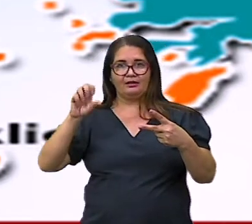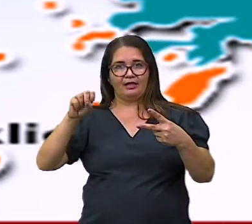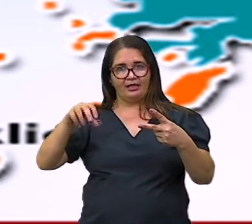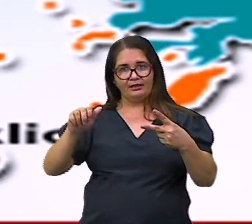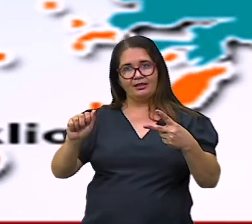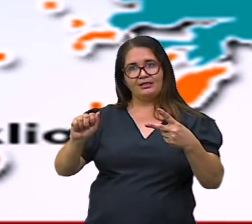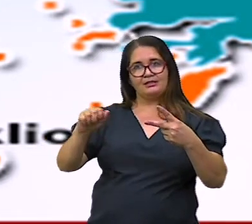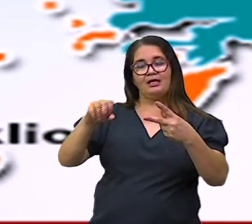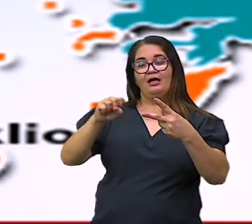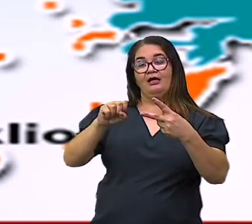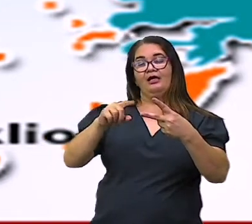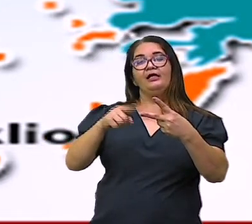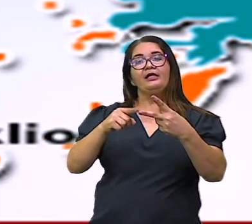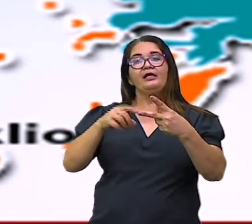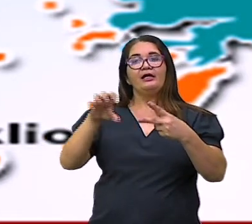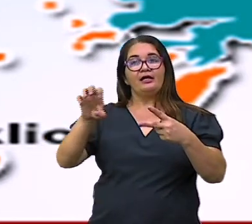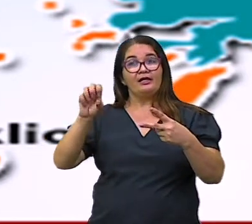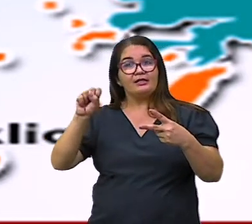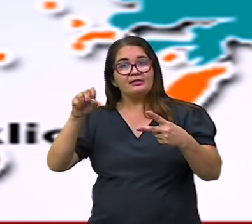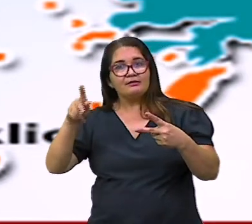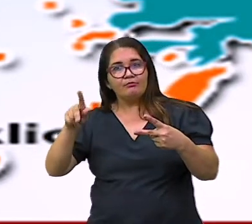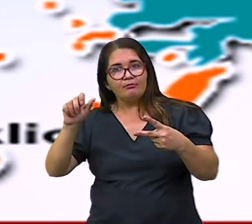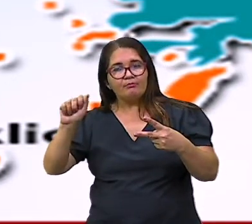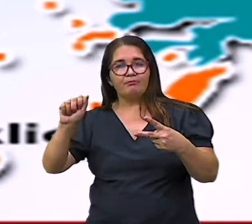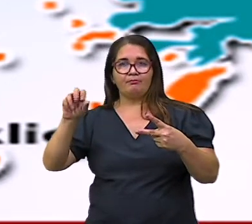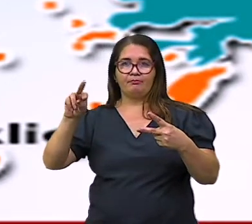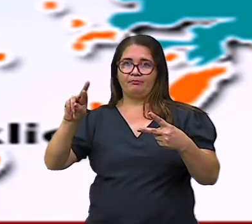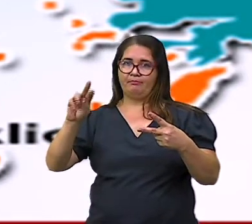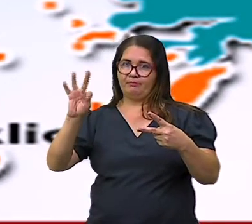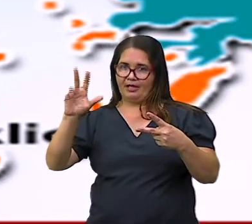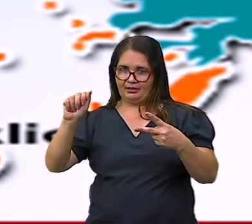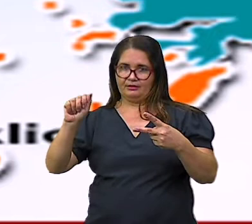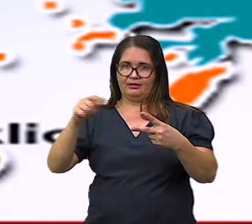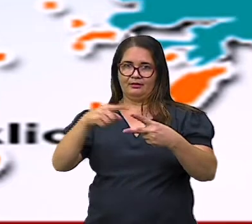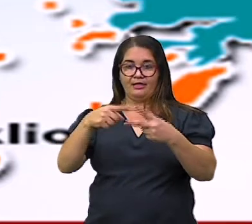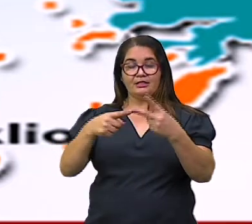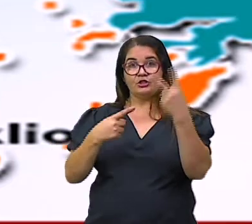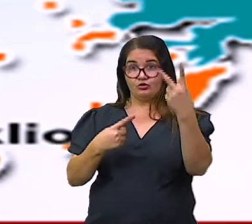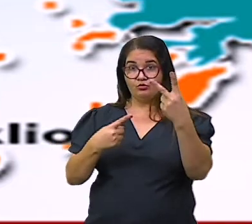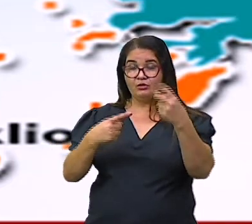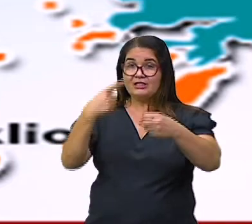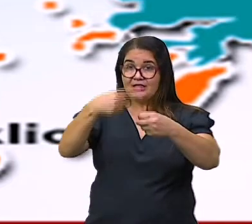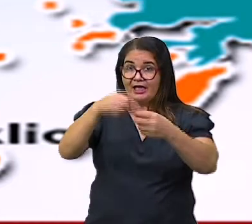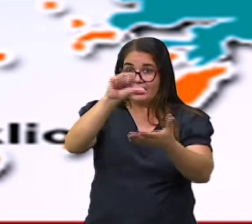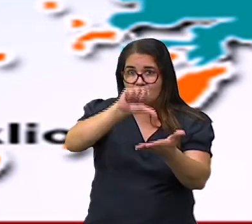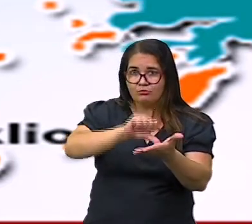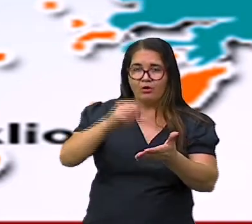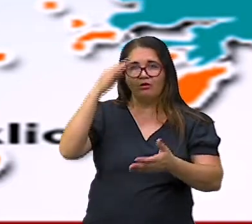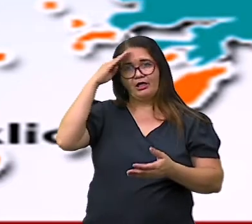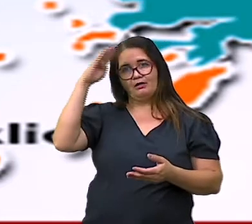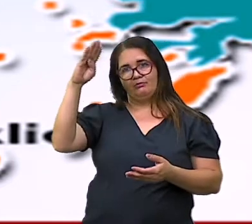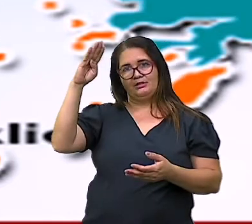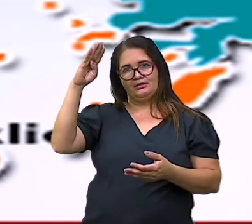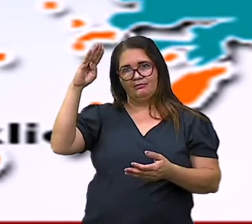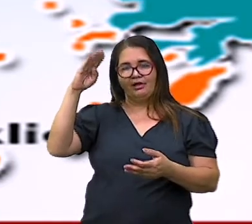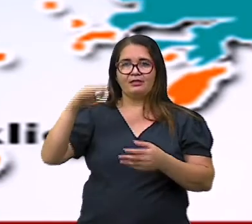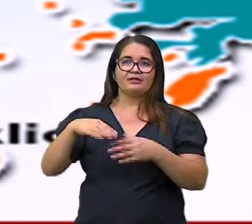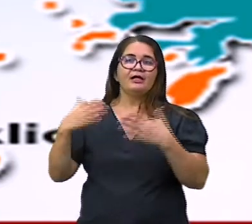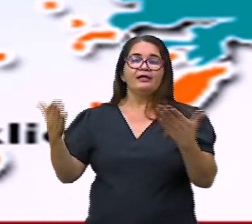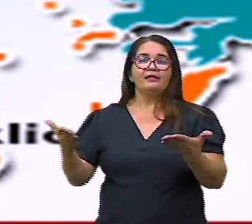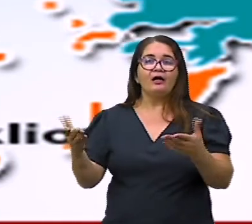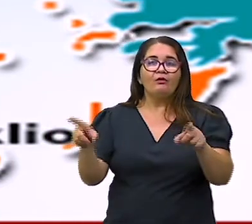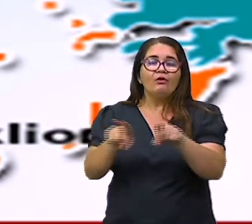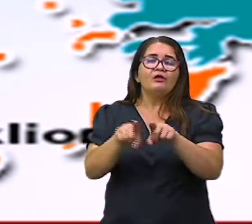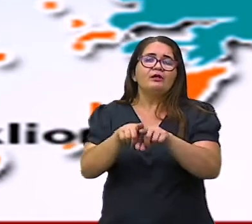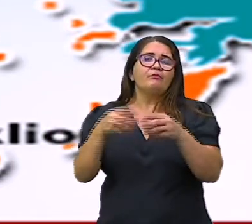pelo desenvolvimento comercial. Solon, governante da cidade, fez reformas para amenizar as crises, como o